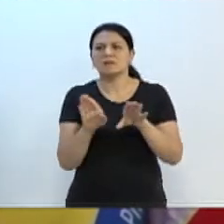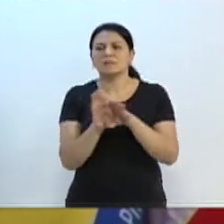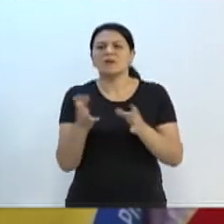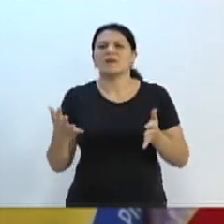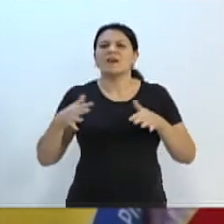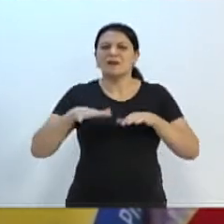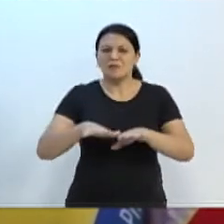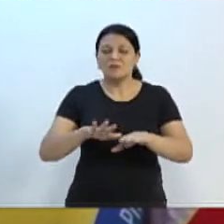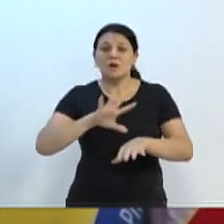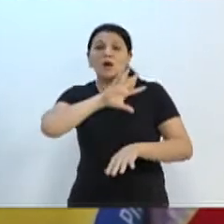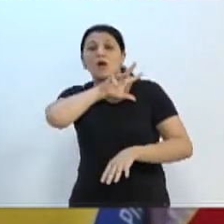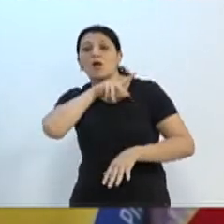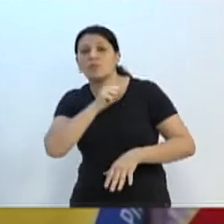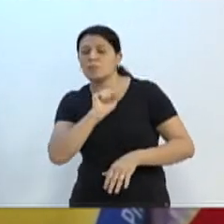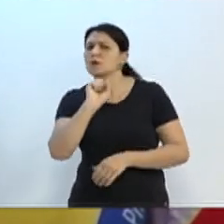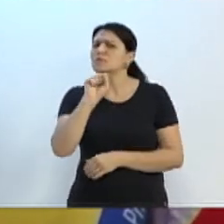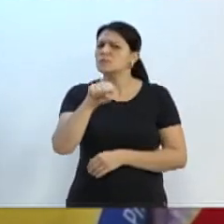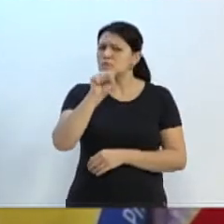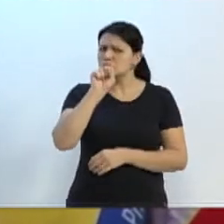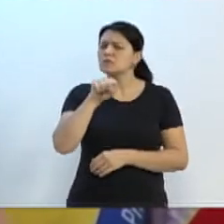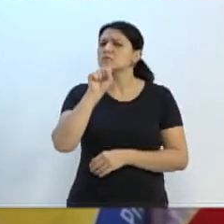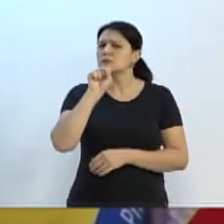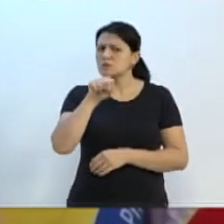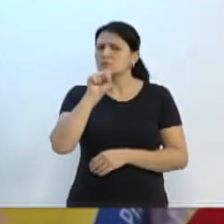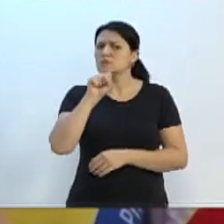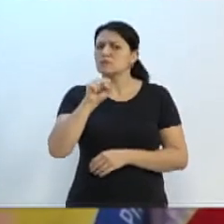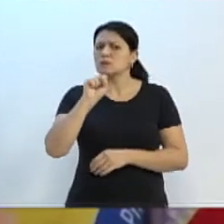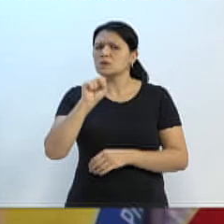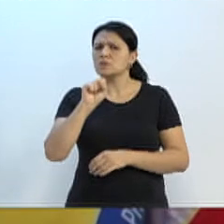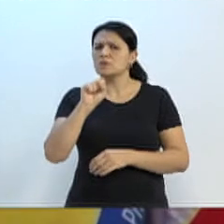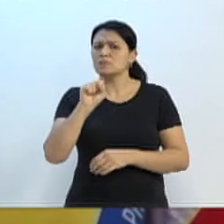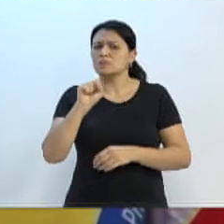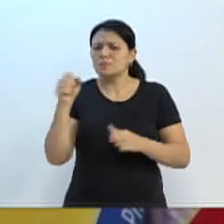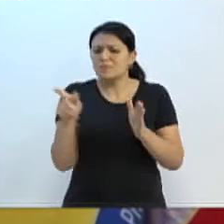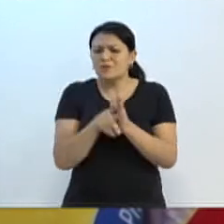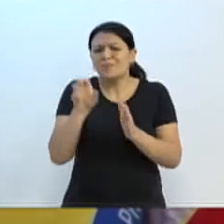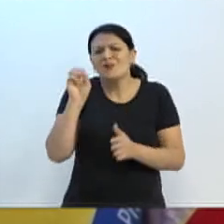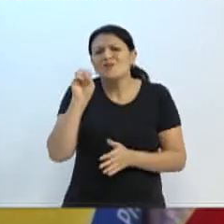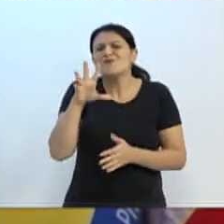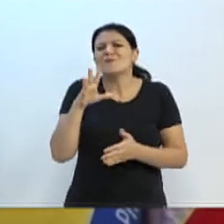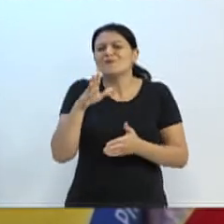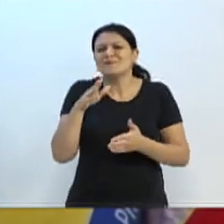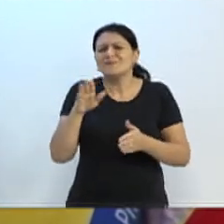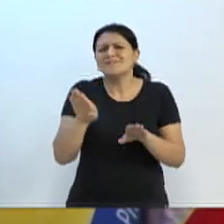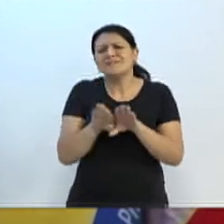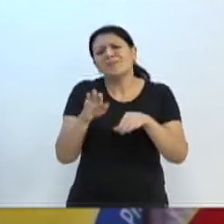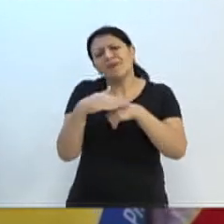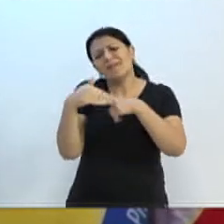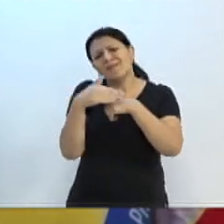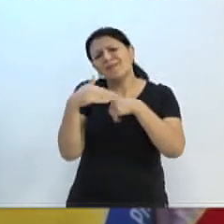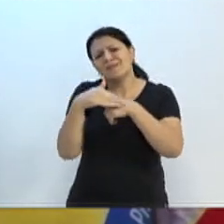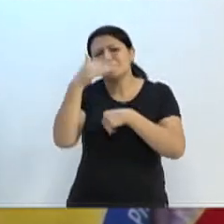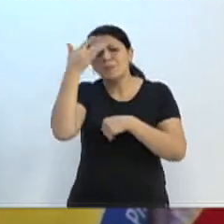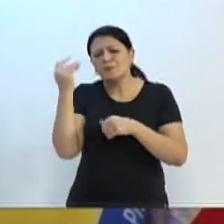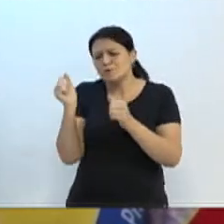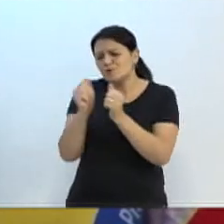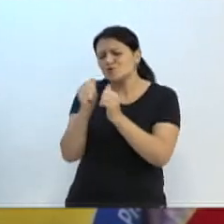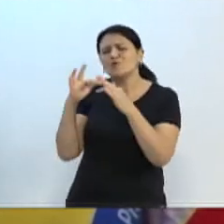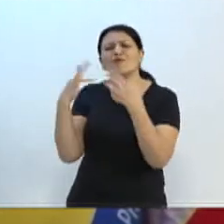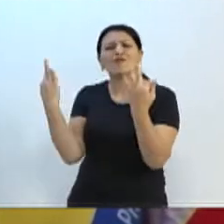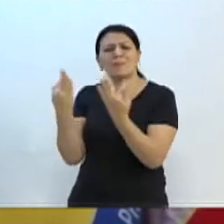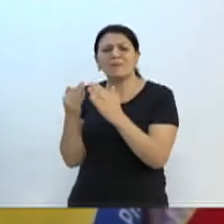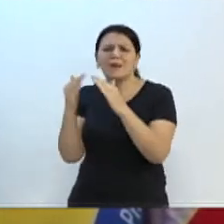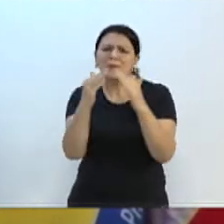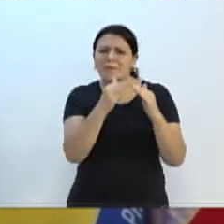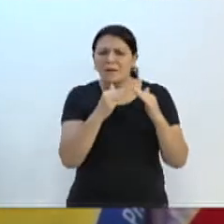que são, sim, seres aí de luz e entes queridos para muitas pessoas que fazem parte da formação familiar de muitos e precisam